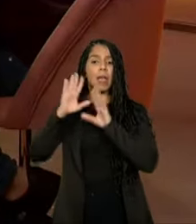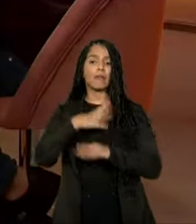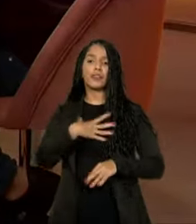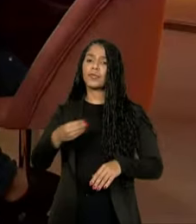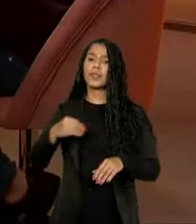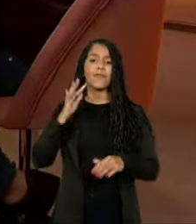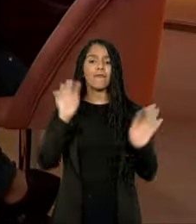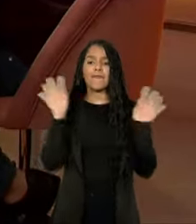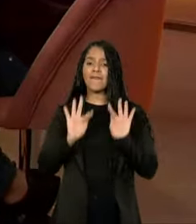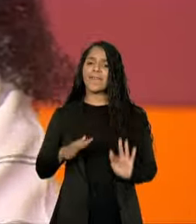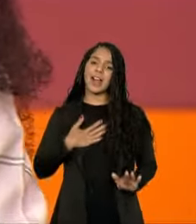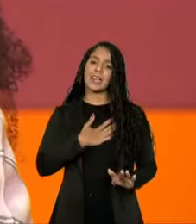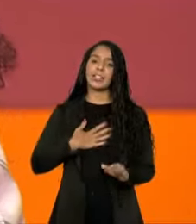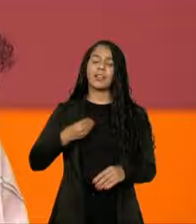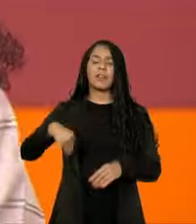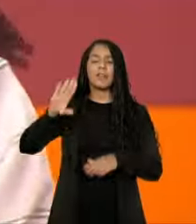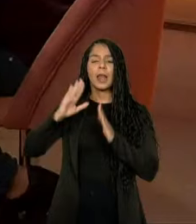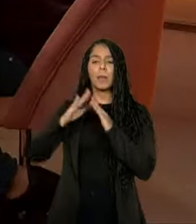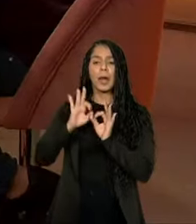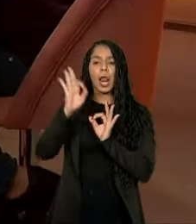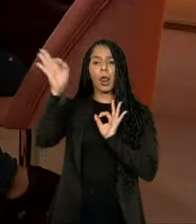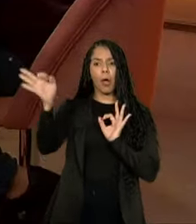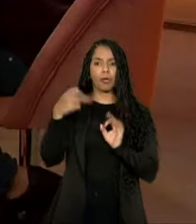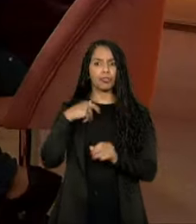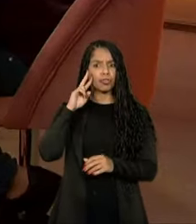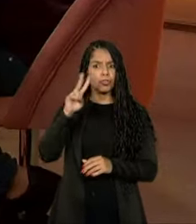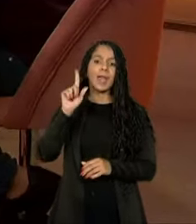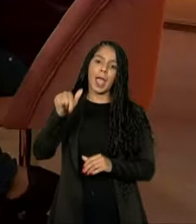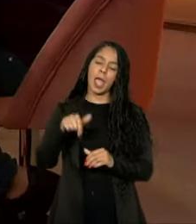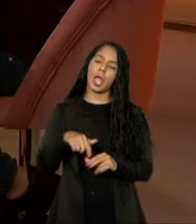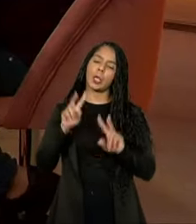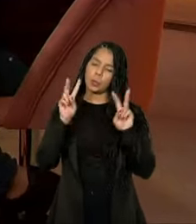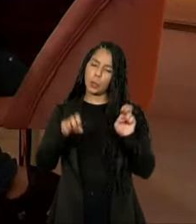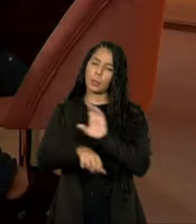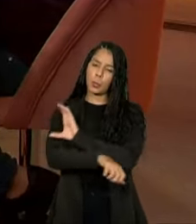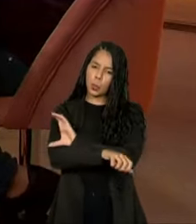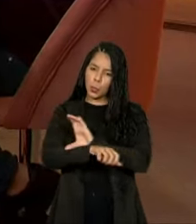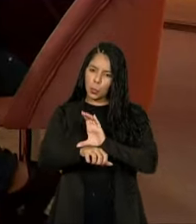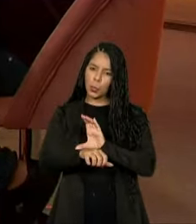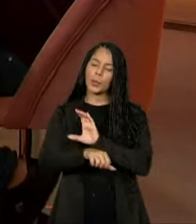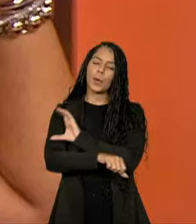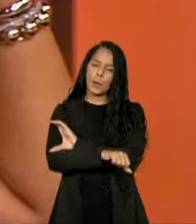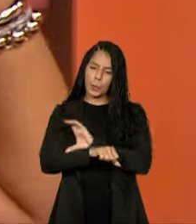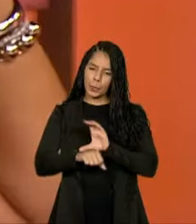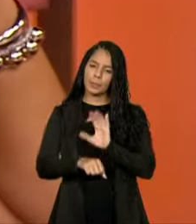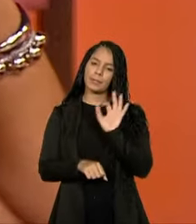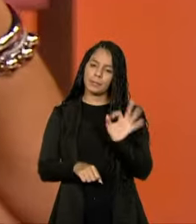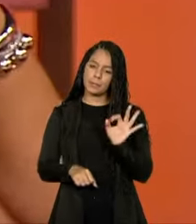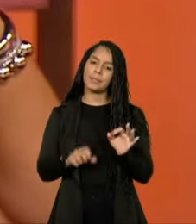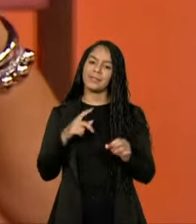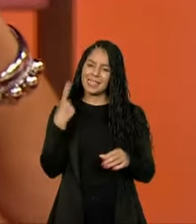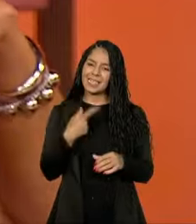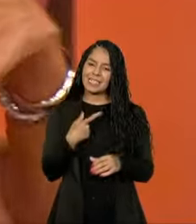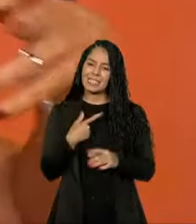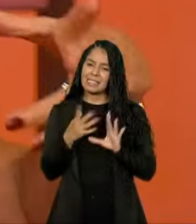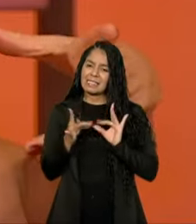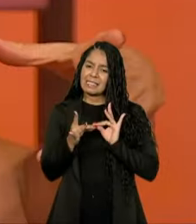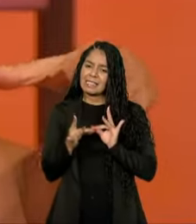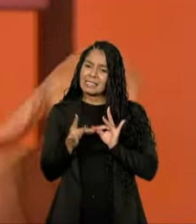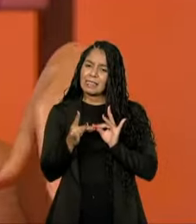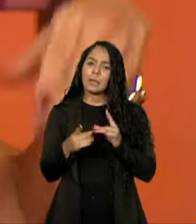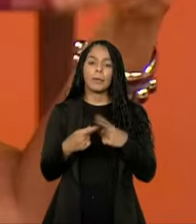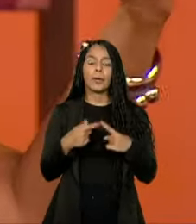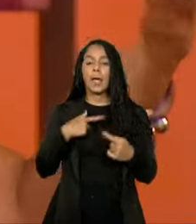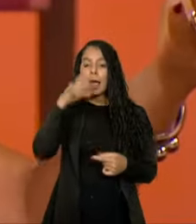6 anos. Exato. A gente é não. É cultural, né? É cultural, totalmente cultural. A gente é apegado porque a gente aprendeu